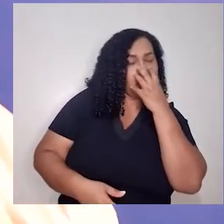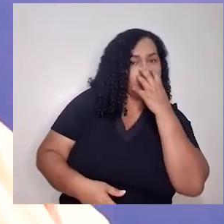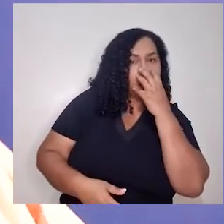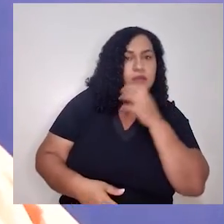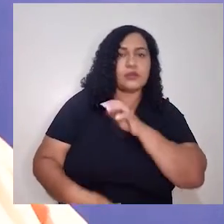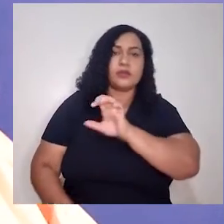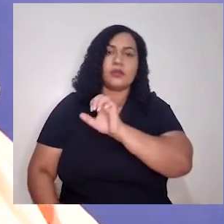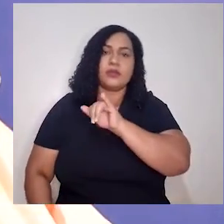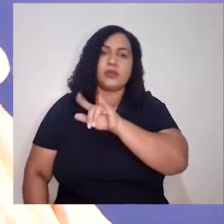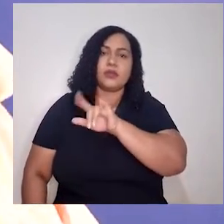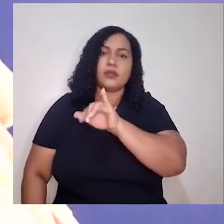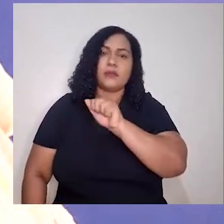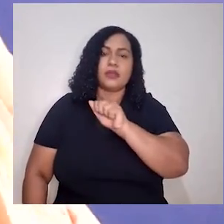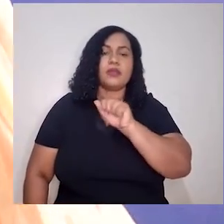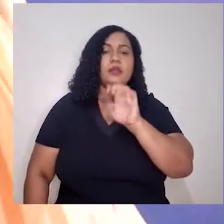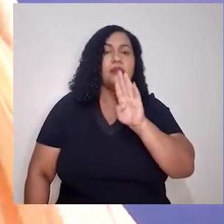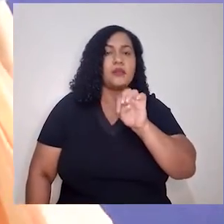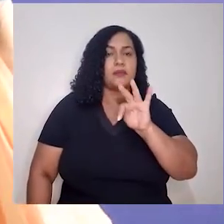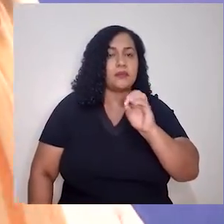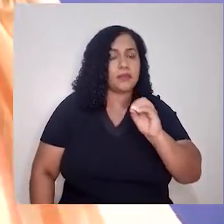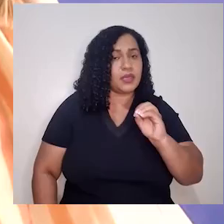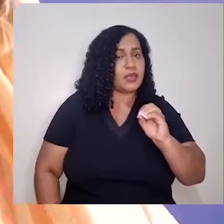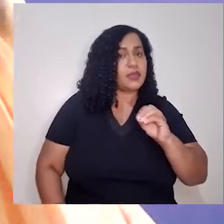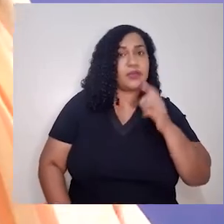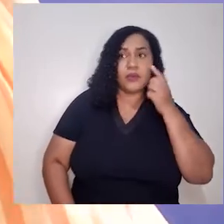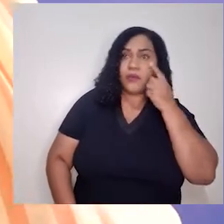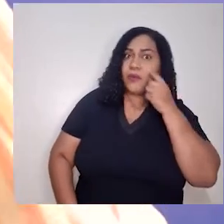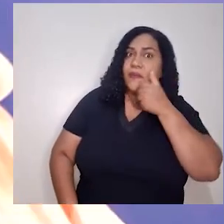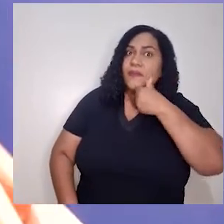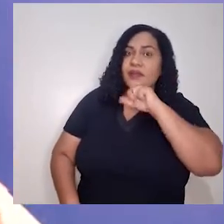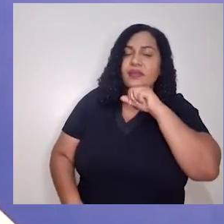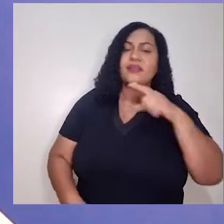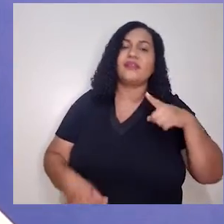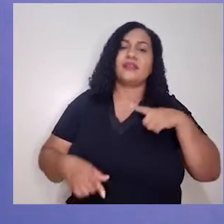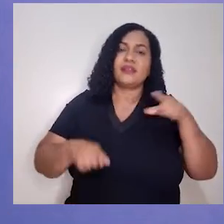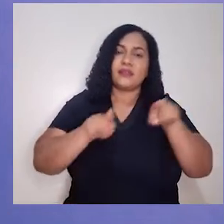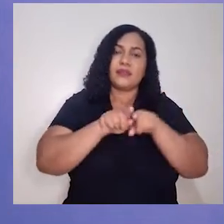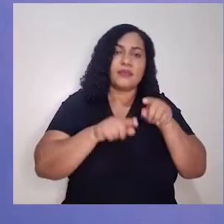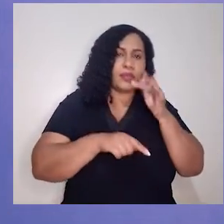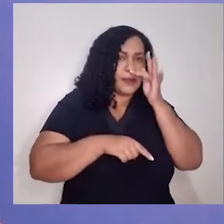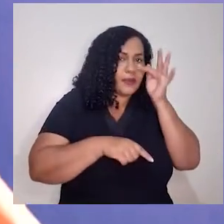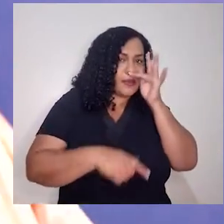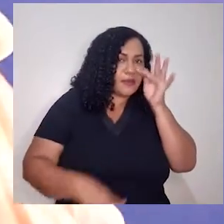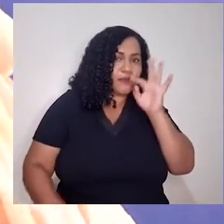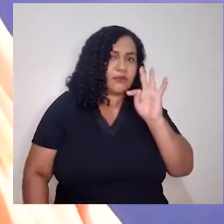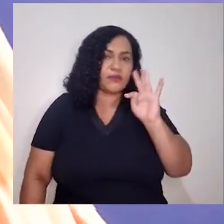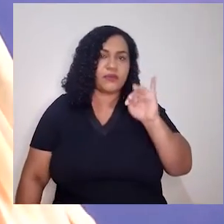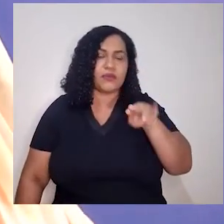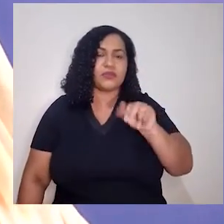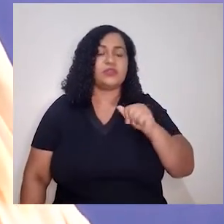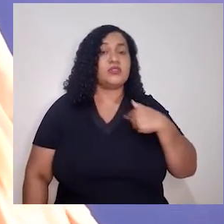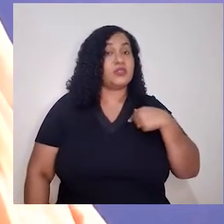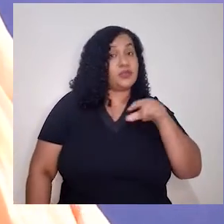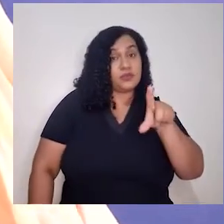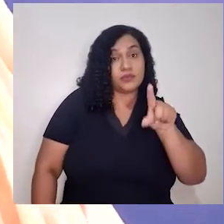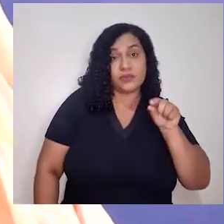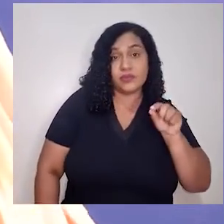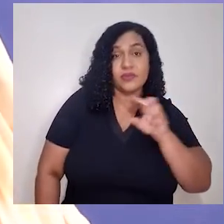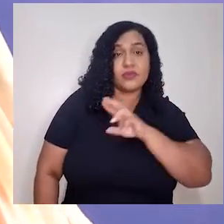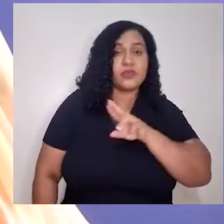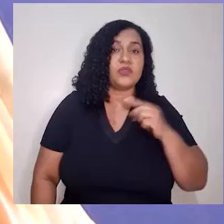Emília, mãezinha. E também tem a Tina, que está lá no jardim, aqui perto. Eu escolhi o nome